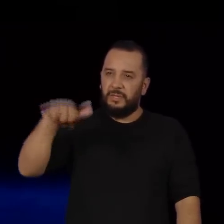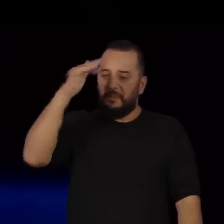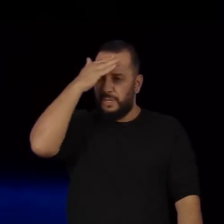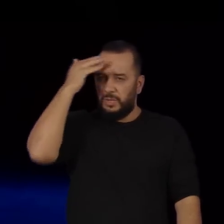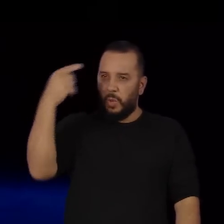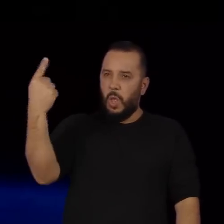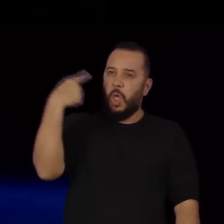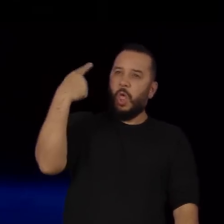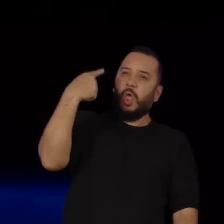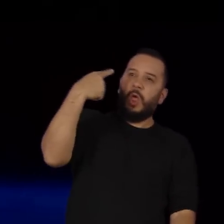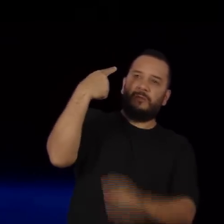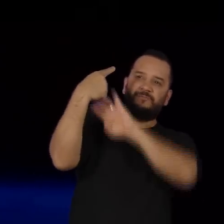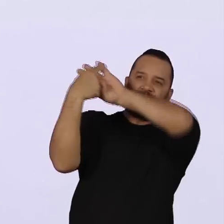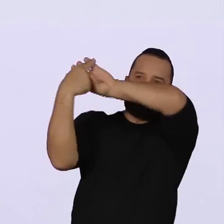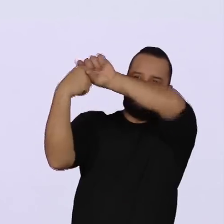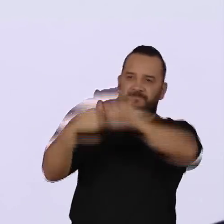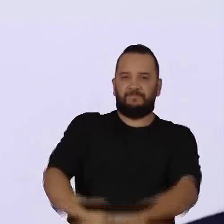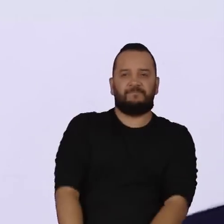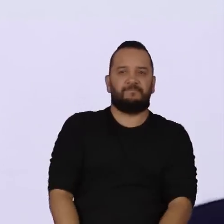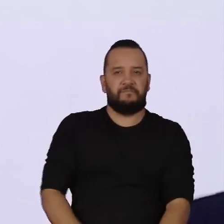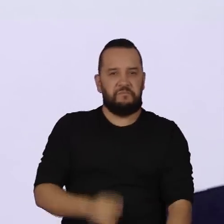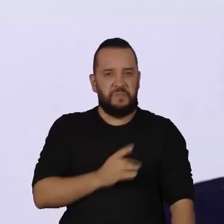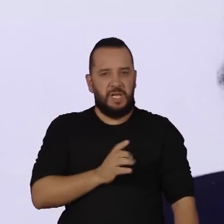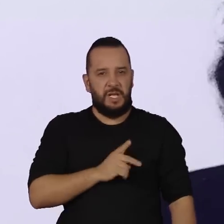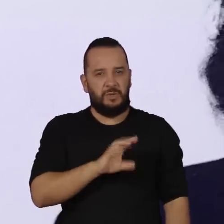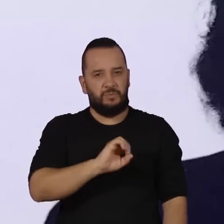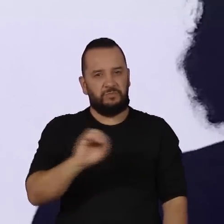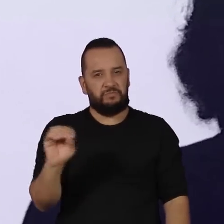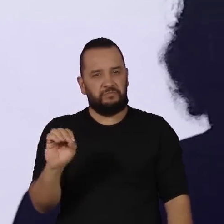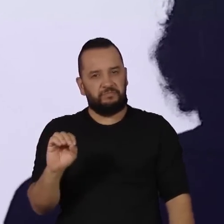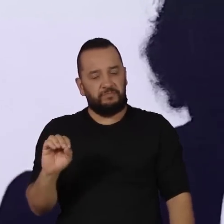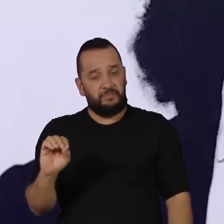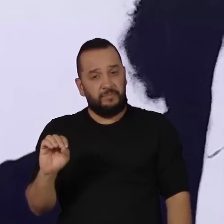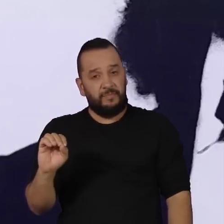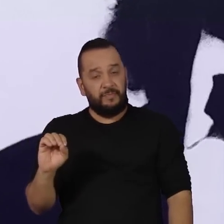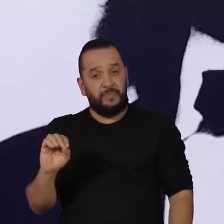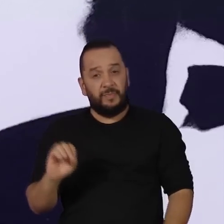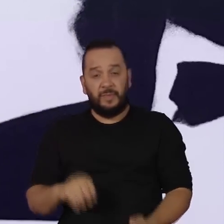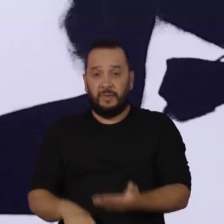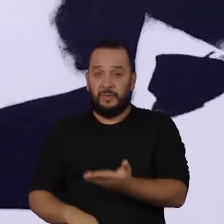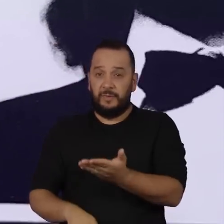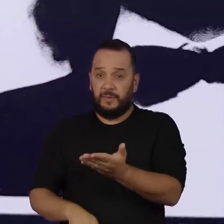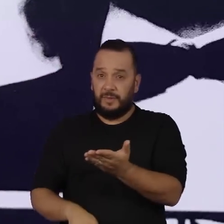ou mete medo. E você,